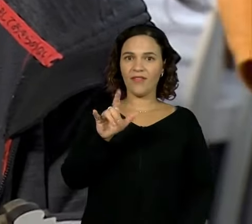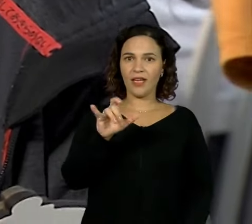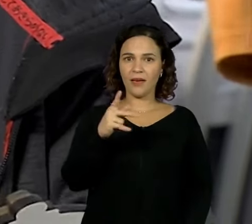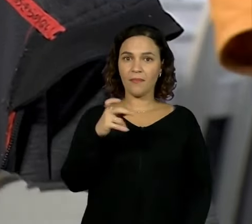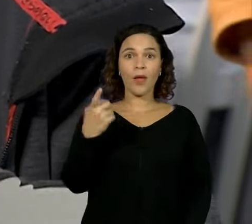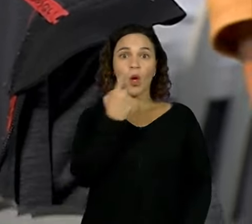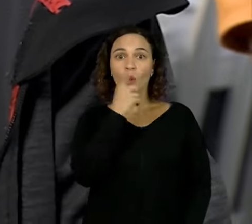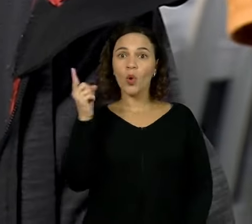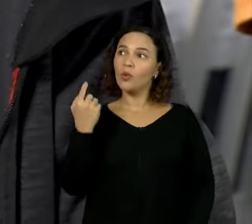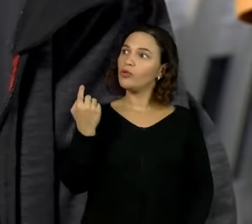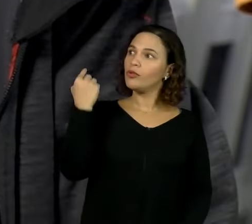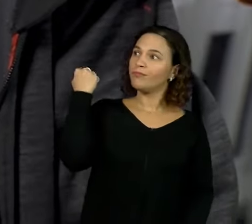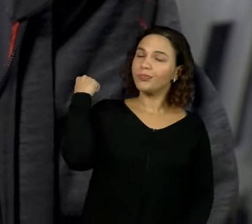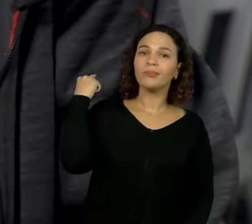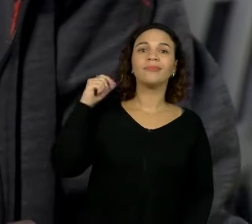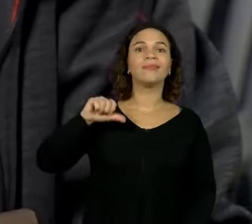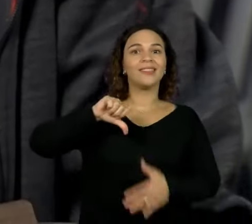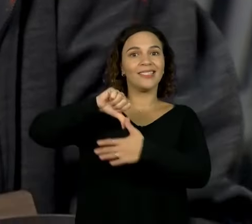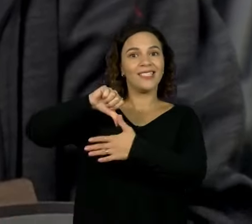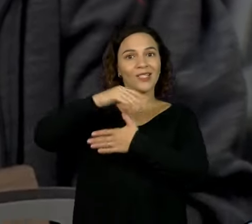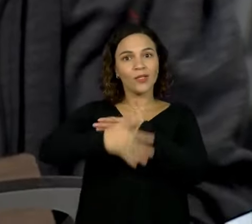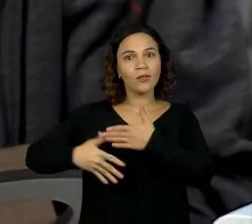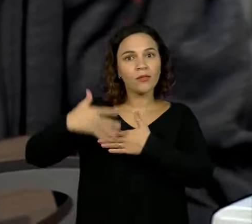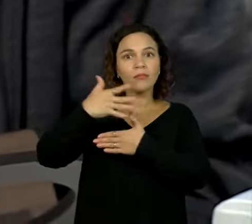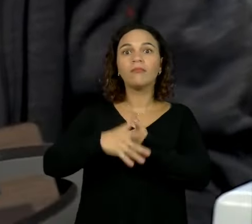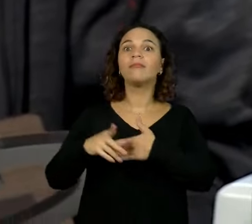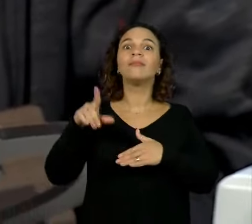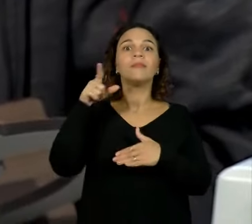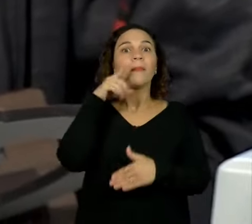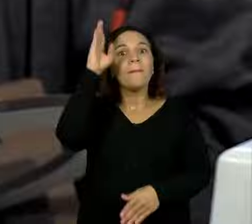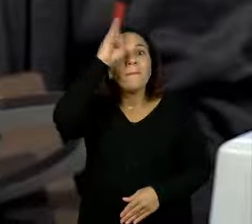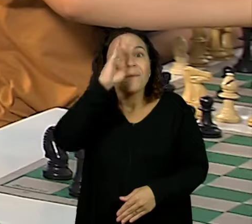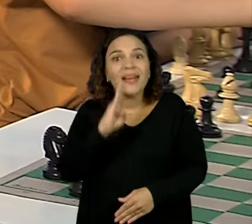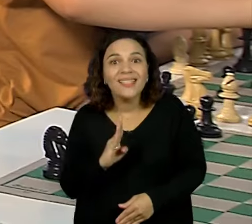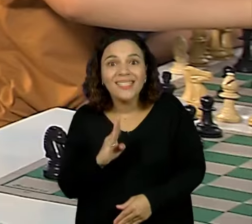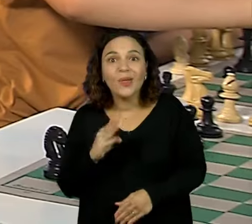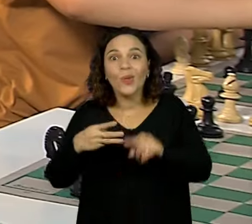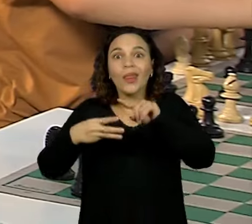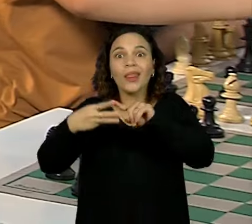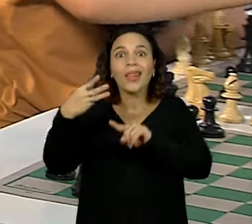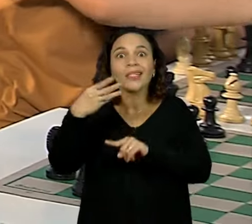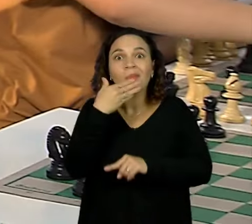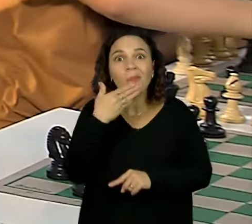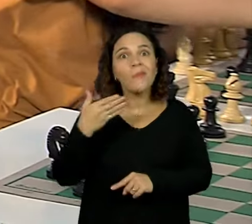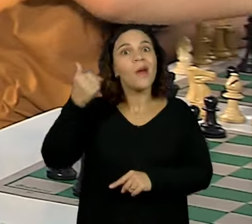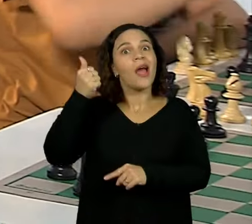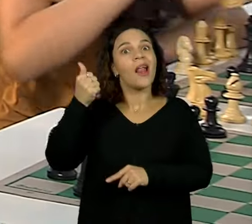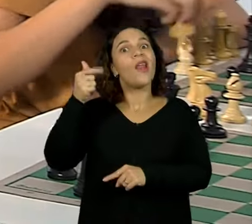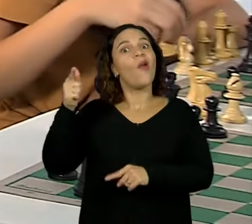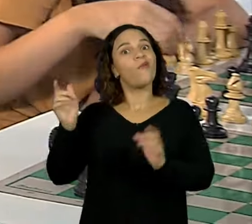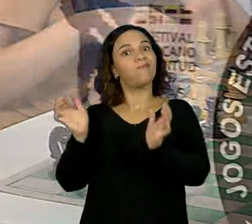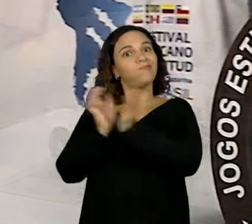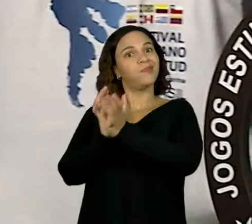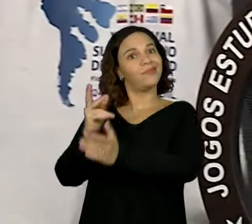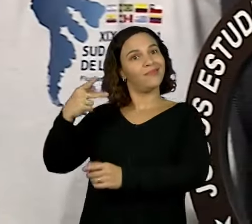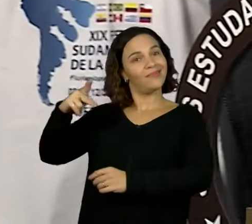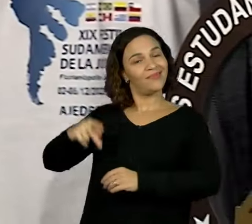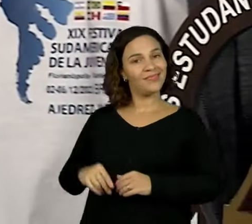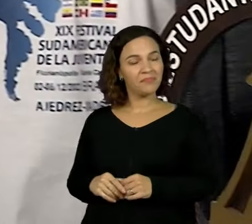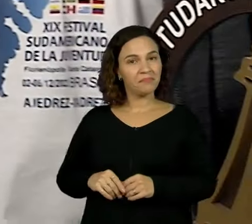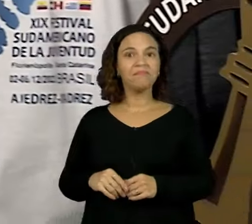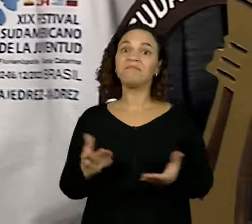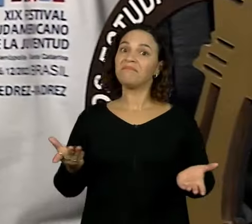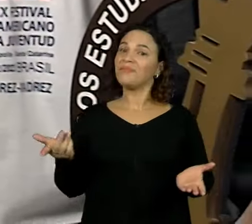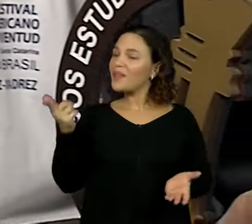torneio sul-americano entre os 3 melhores brasileiros na sua respectiva categoria. E com